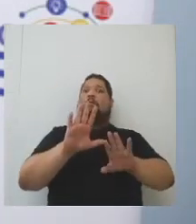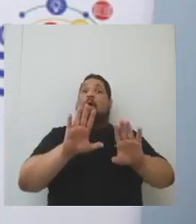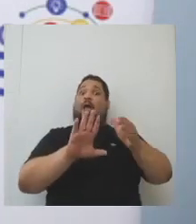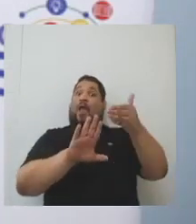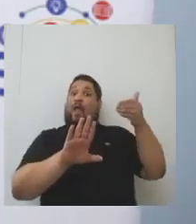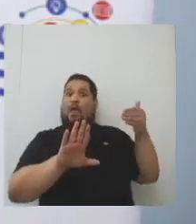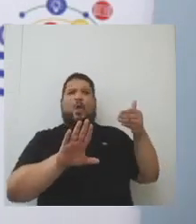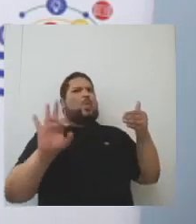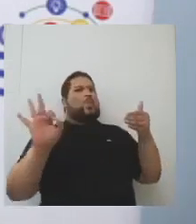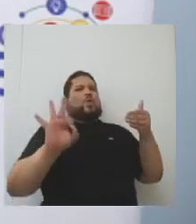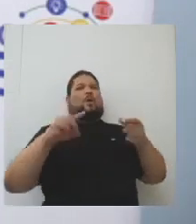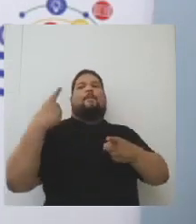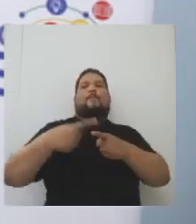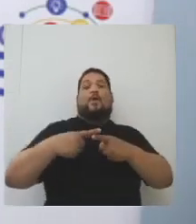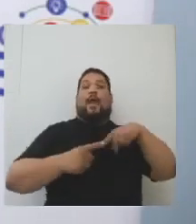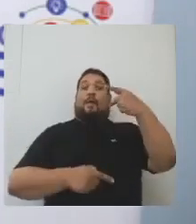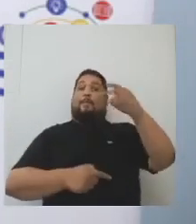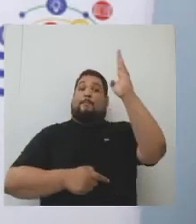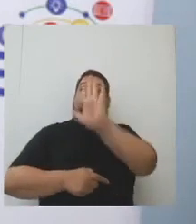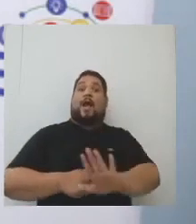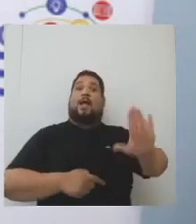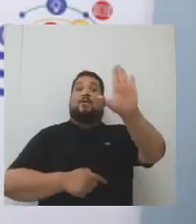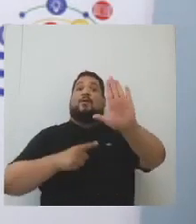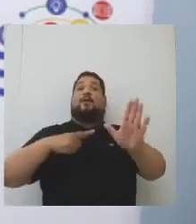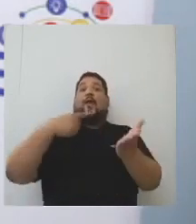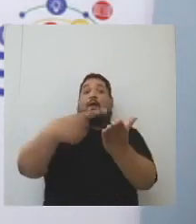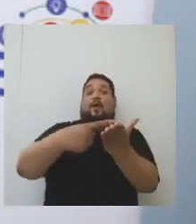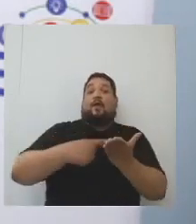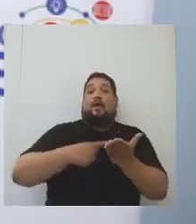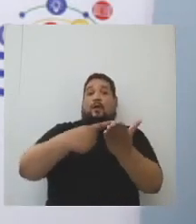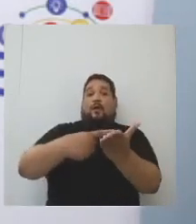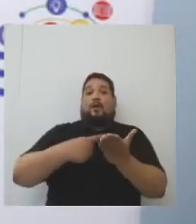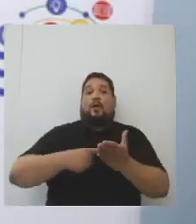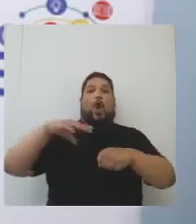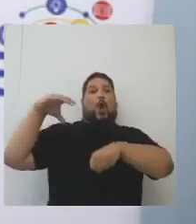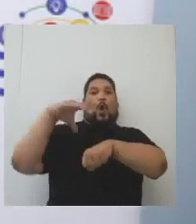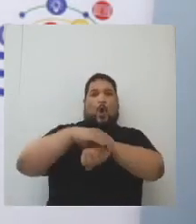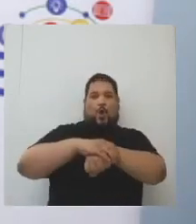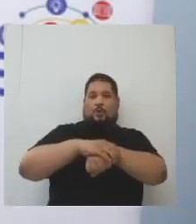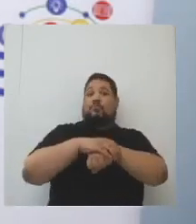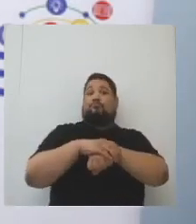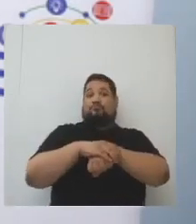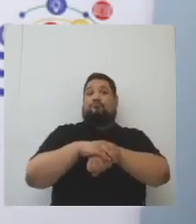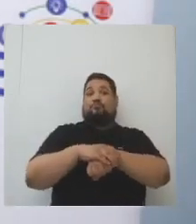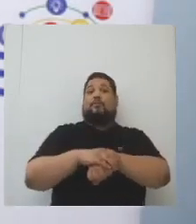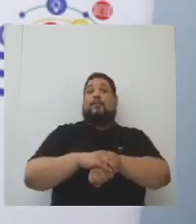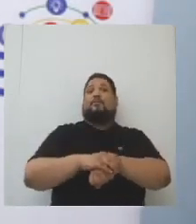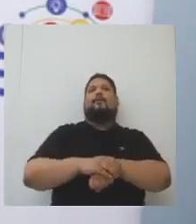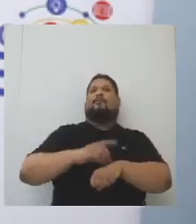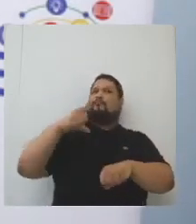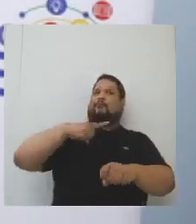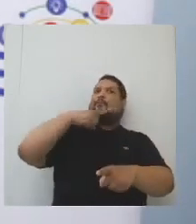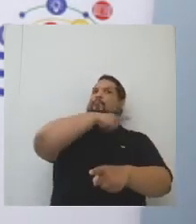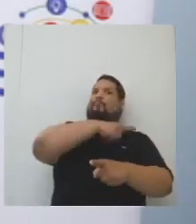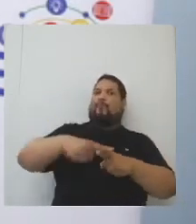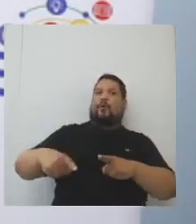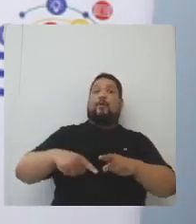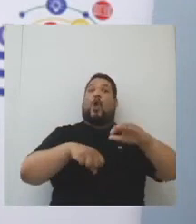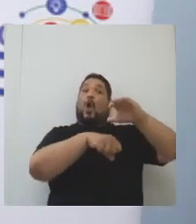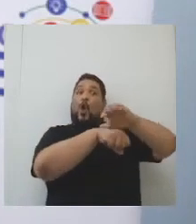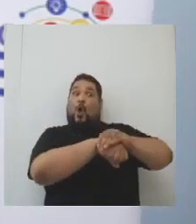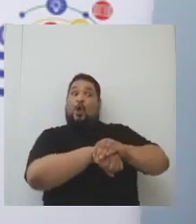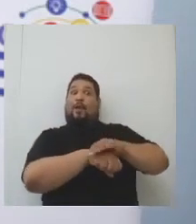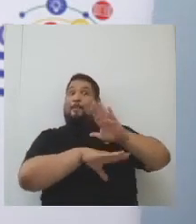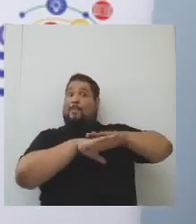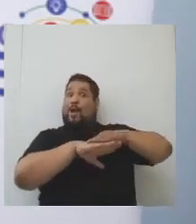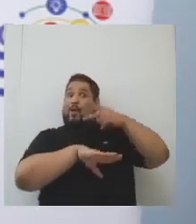quê, pessoal? Porque aqui nós temos o chamado Pacto Colonial. Havia, na verdade, uma proibição. Colônia jamais